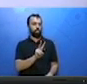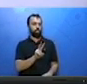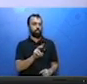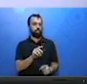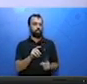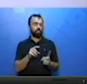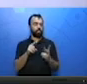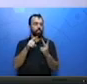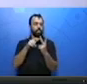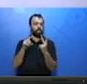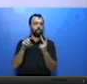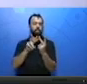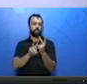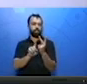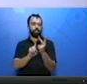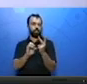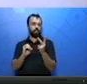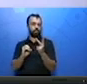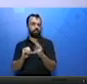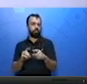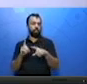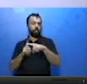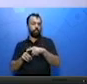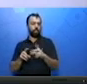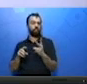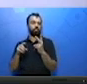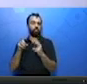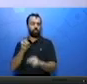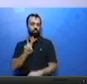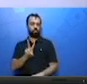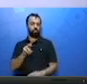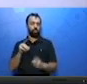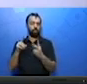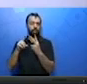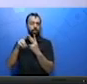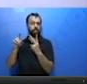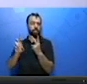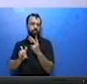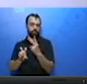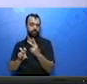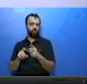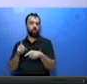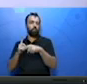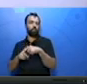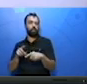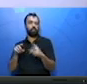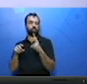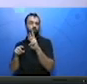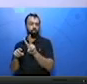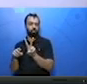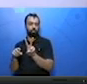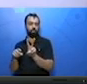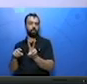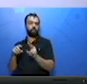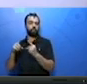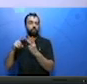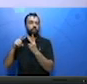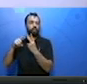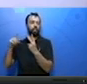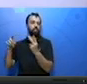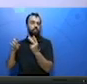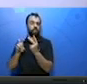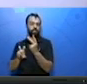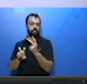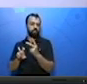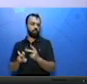5 com esse 2 raiz de 5. Vai dar 4 raiz de 5. Ó, somei aqui 2 mais 2, 4.